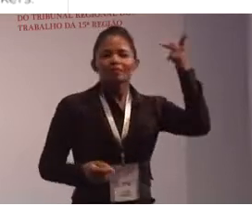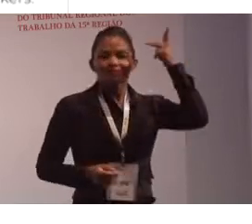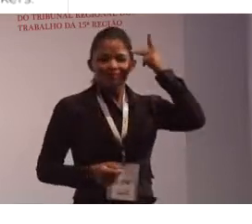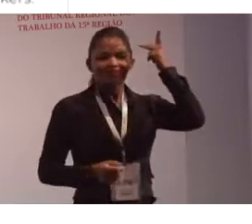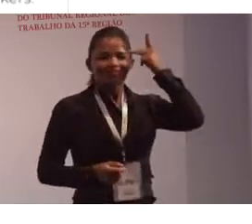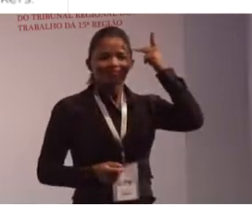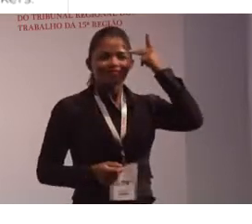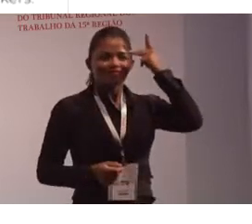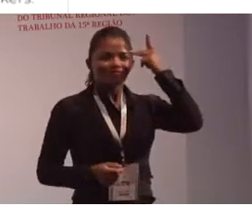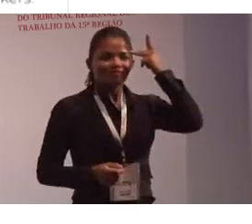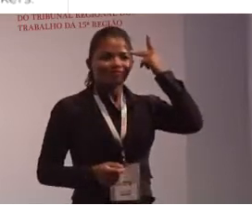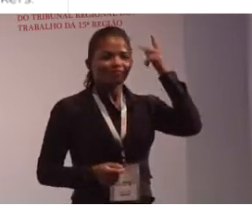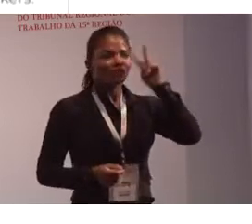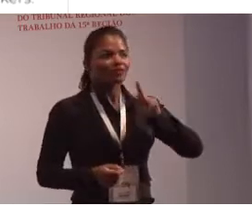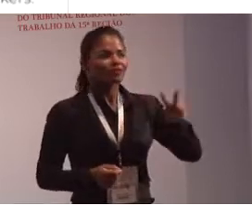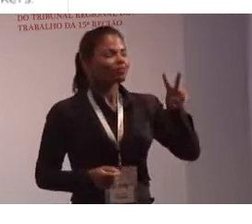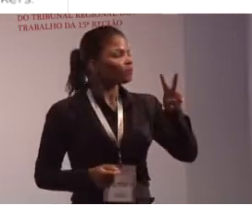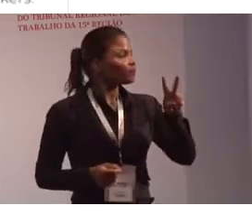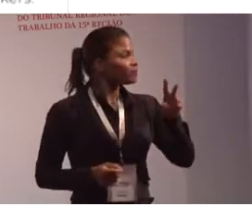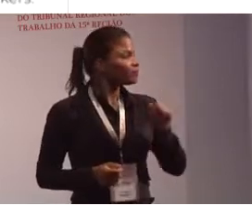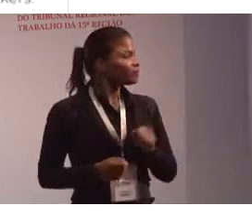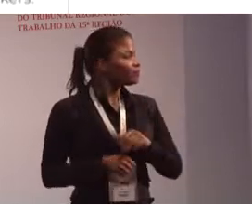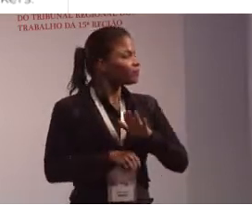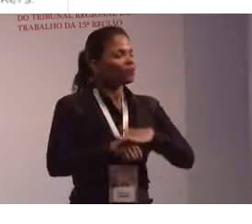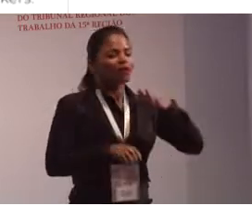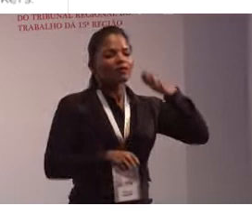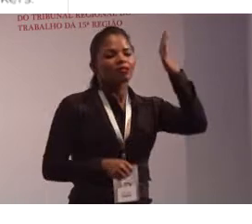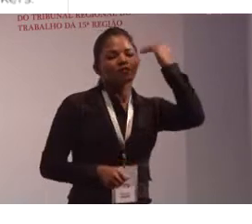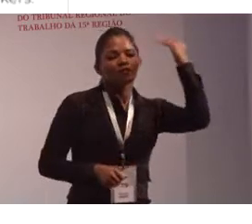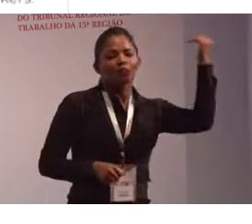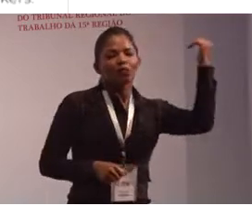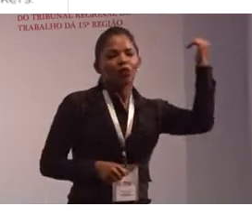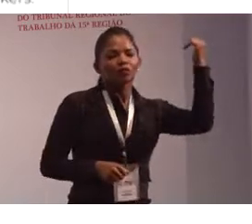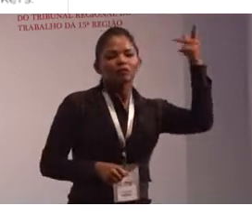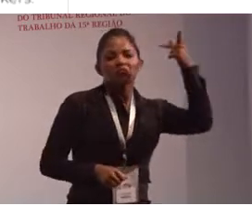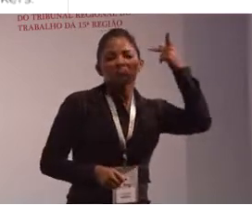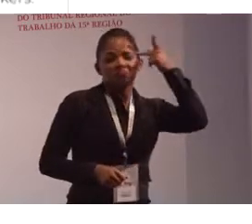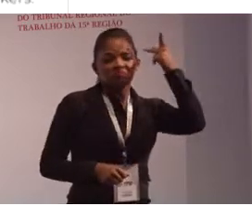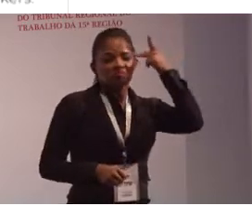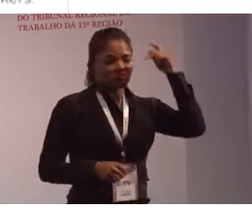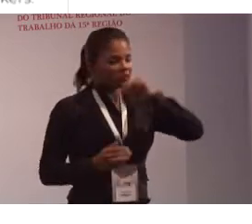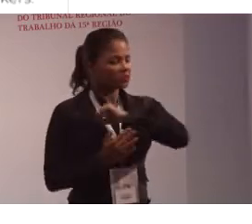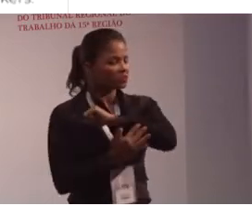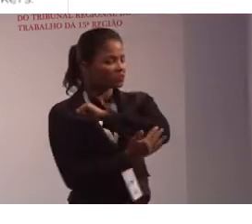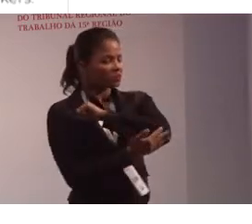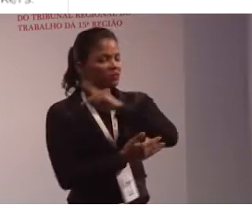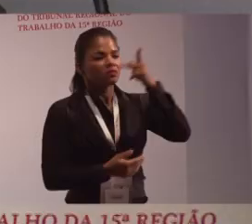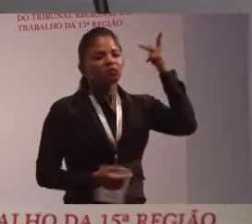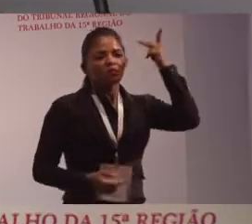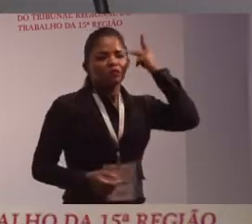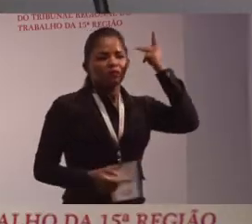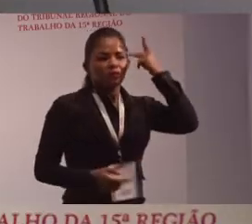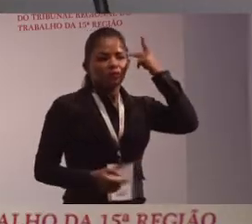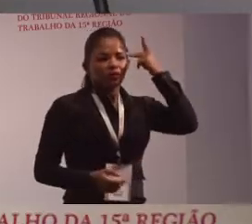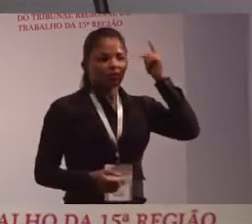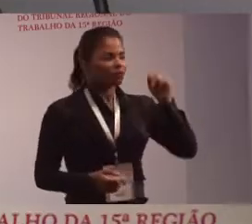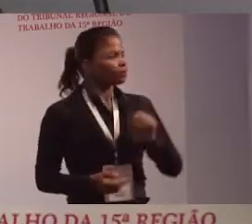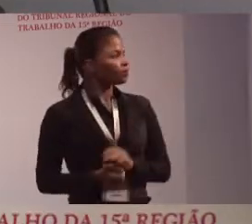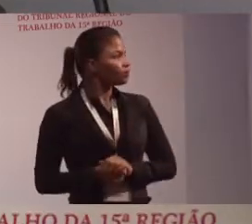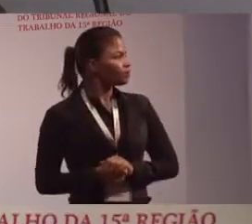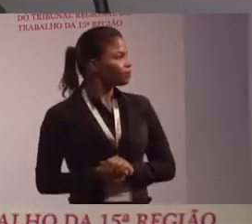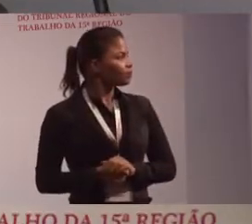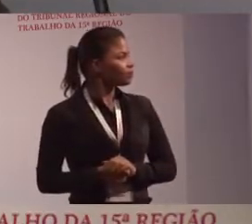Paulo. Eu moro numa das mais famosas esquinas de São Paulo, que não é São João com a Ipiranga, tá? É a Paulista com a